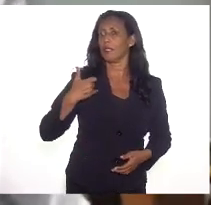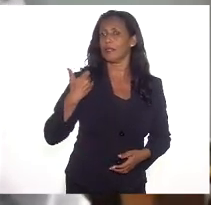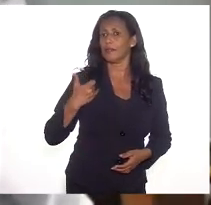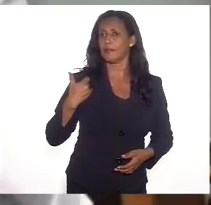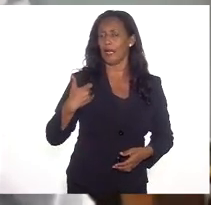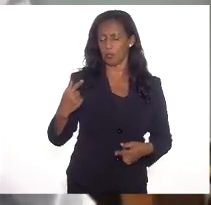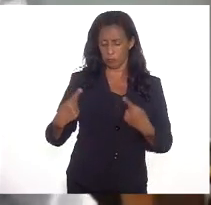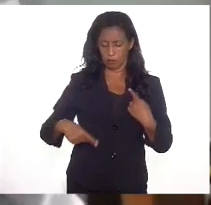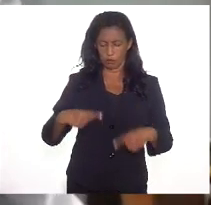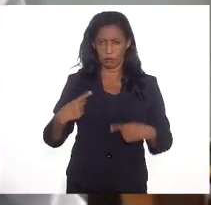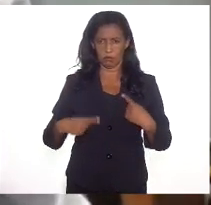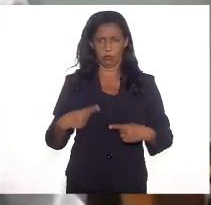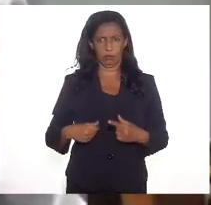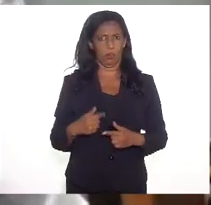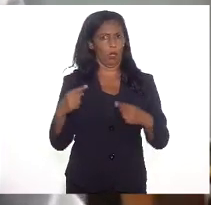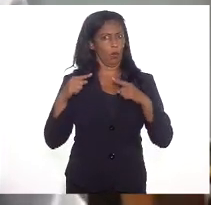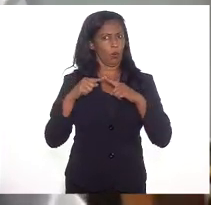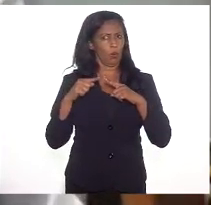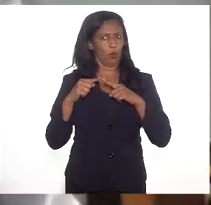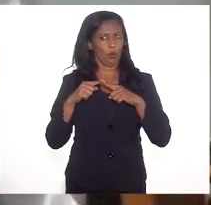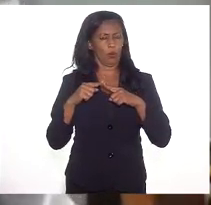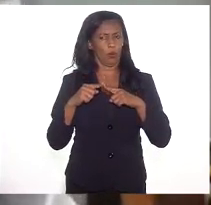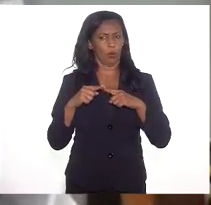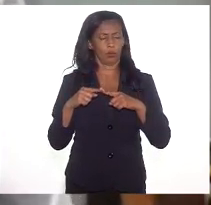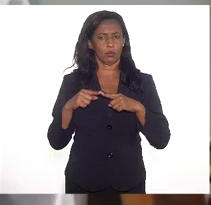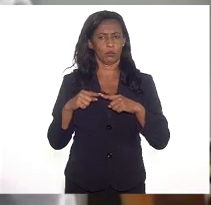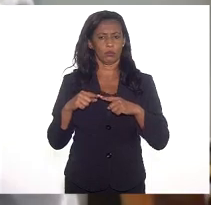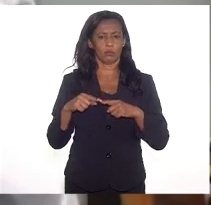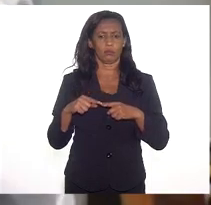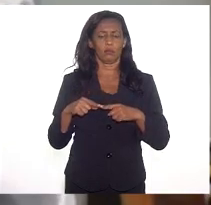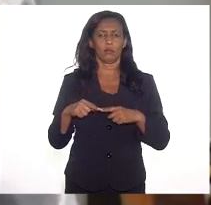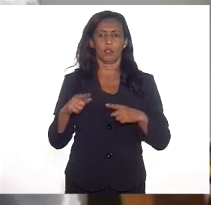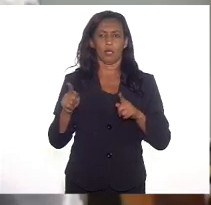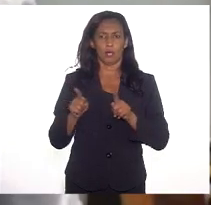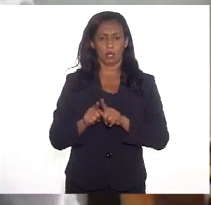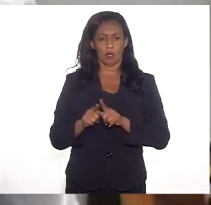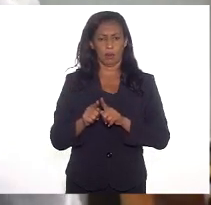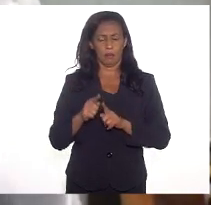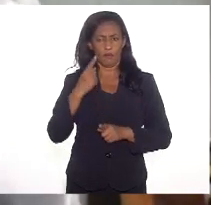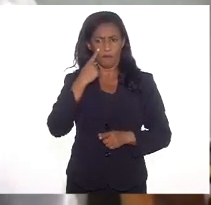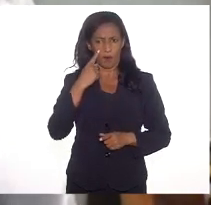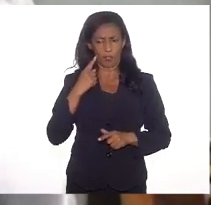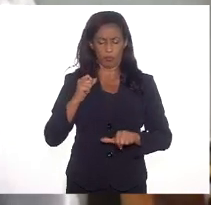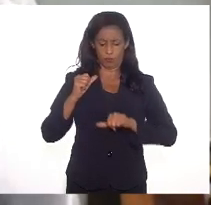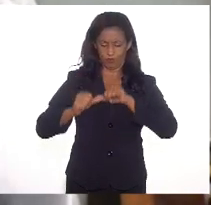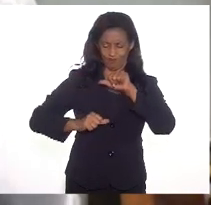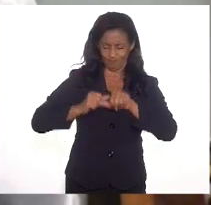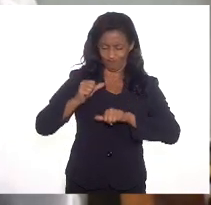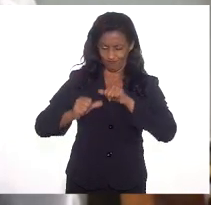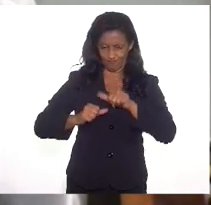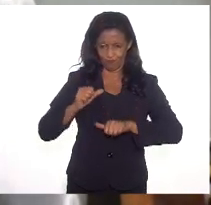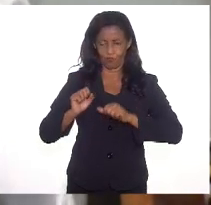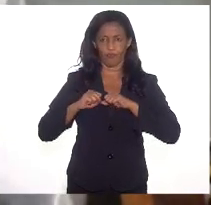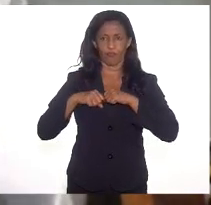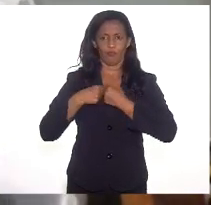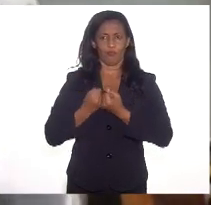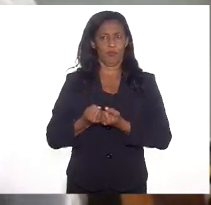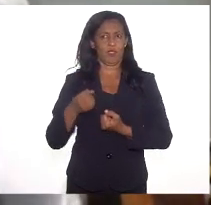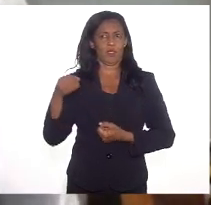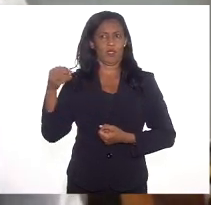uma discussão nossa, de um acordo no Colégio de Líderes, e eu também vejo, renovo as minhas esperanças por conta dessa